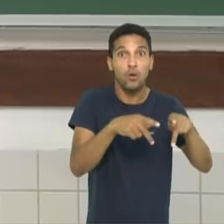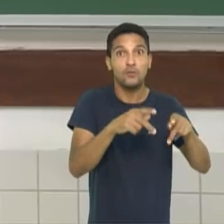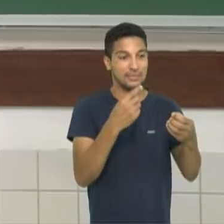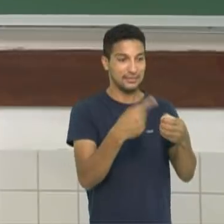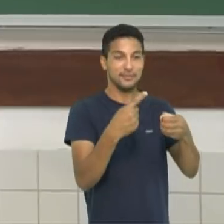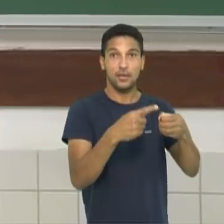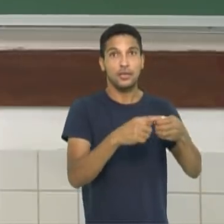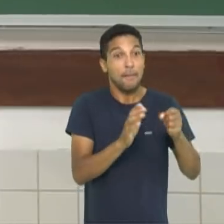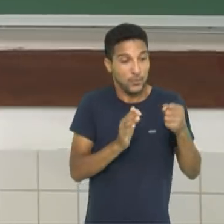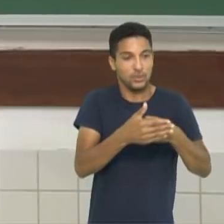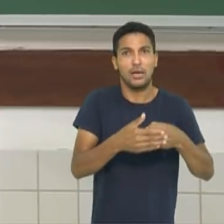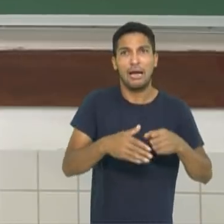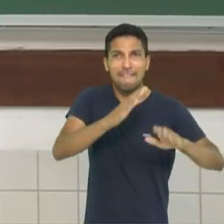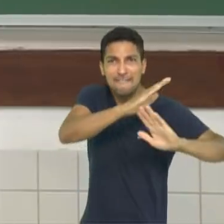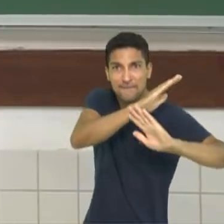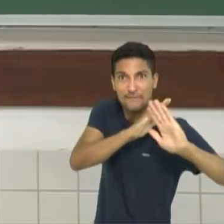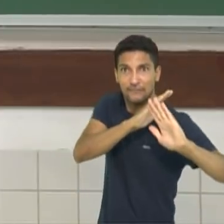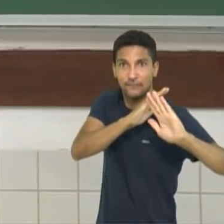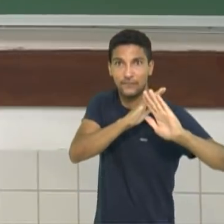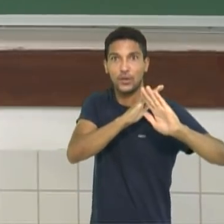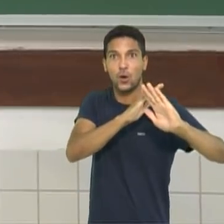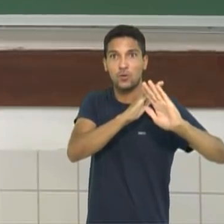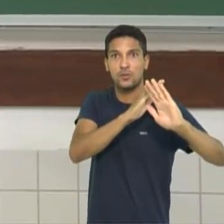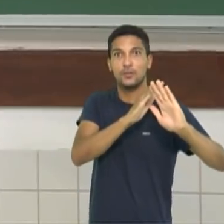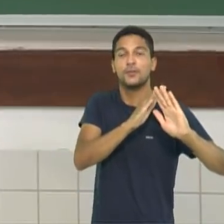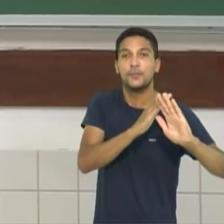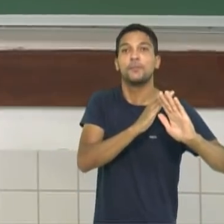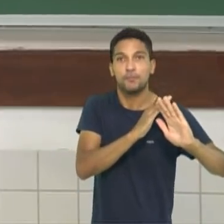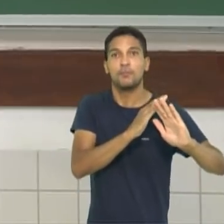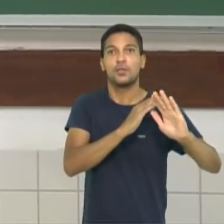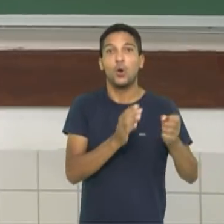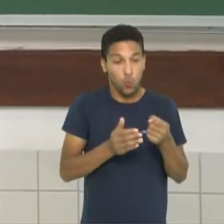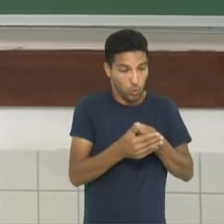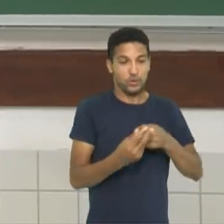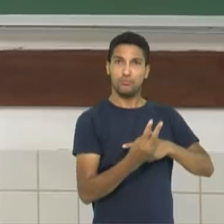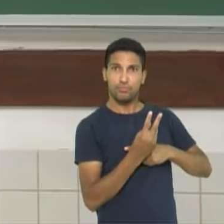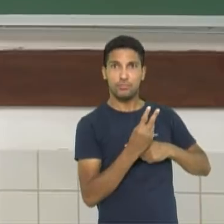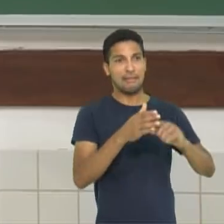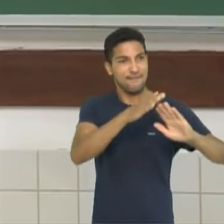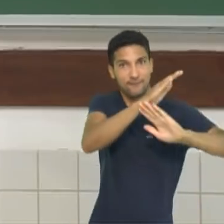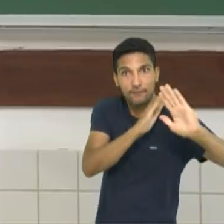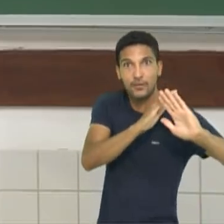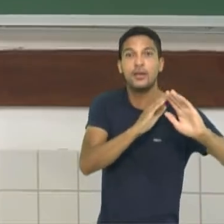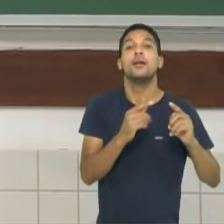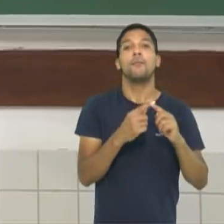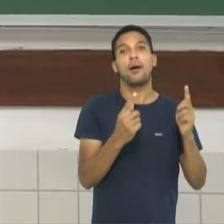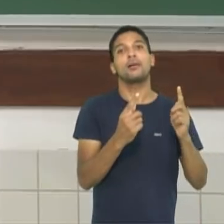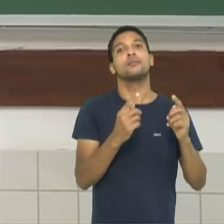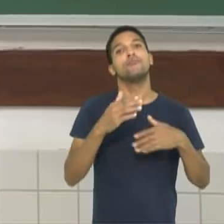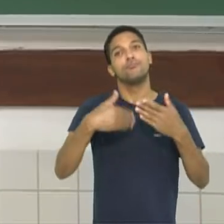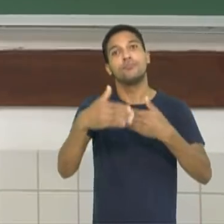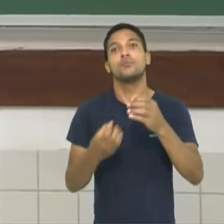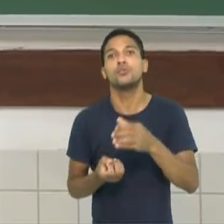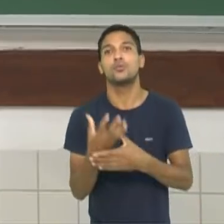esse fim e acabou também se esportivizando, tá? Então, a origem das